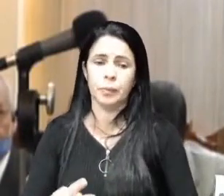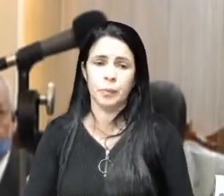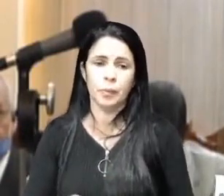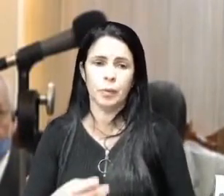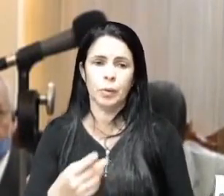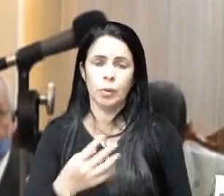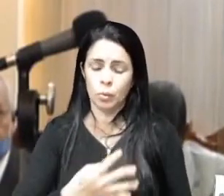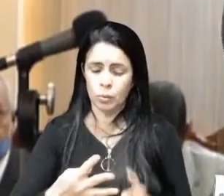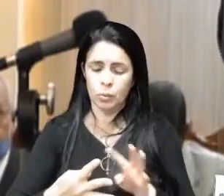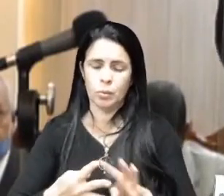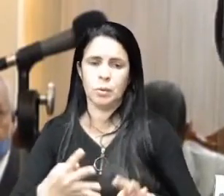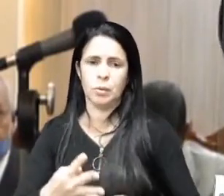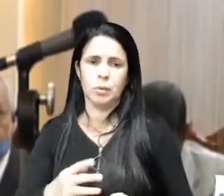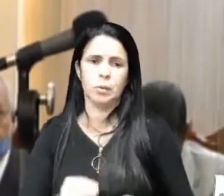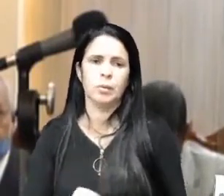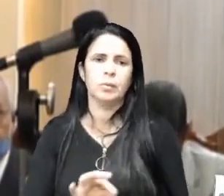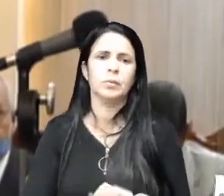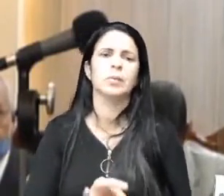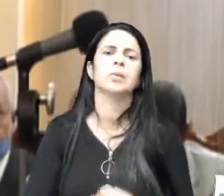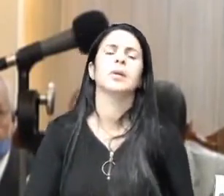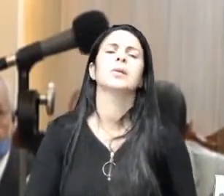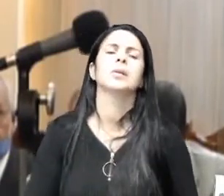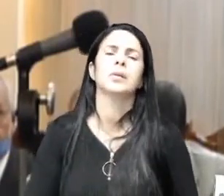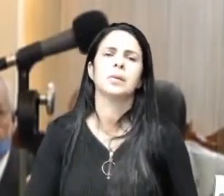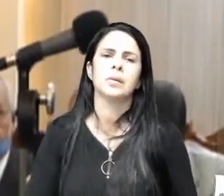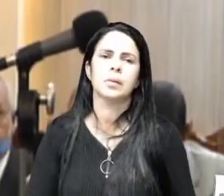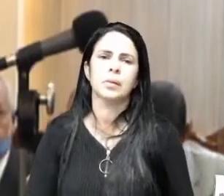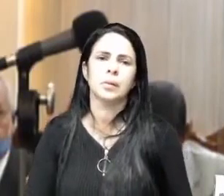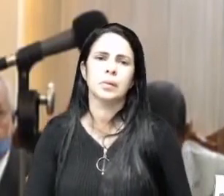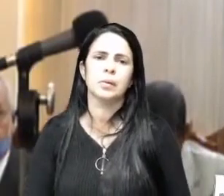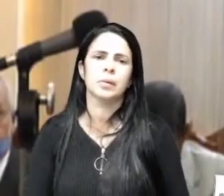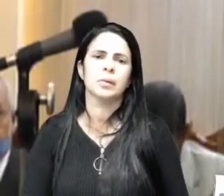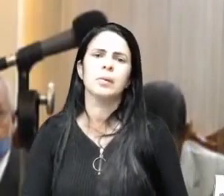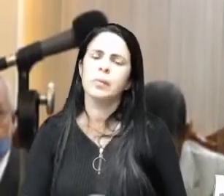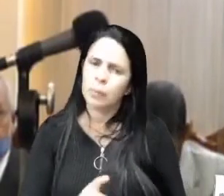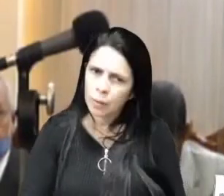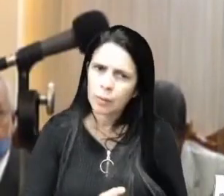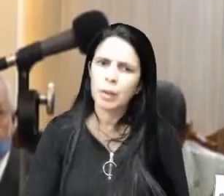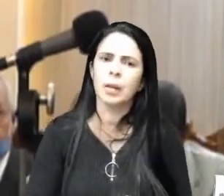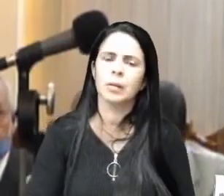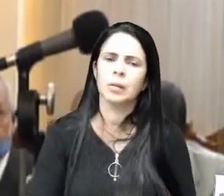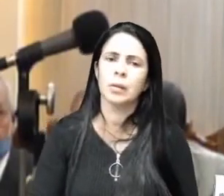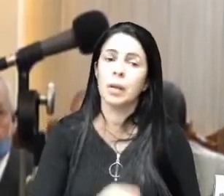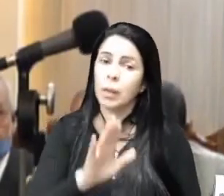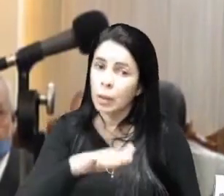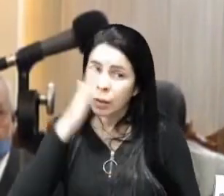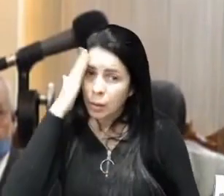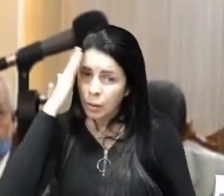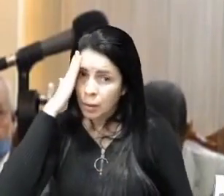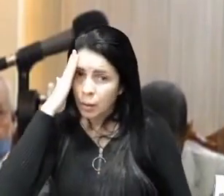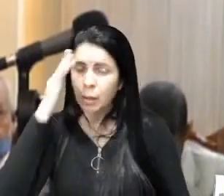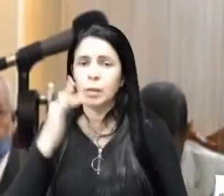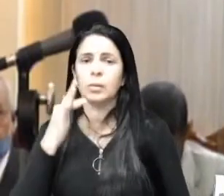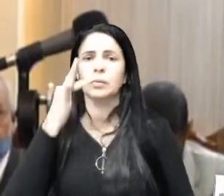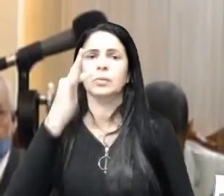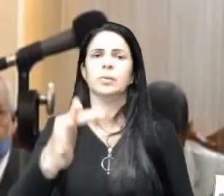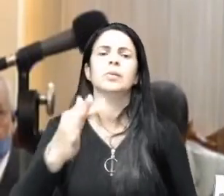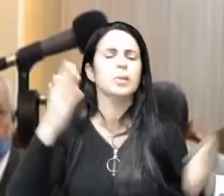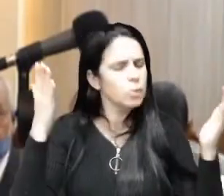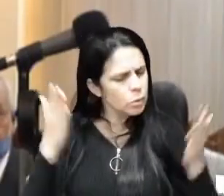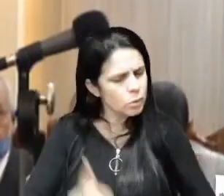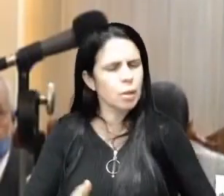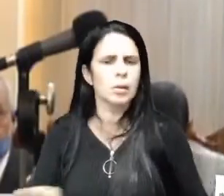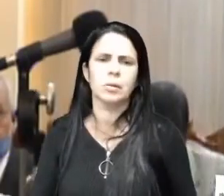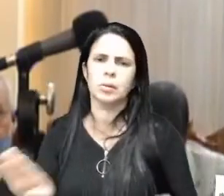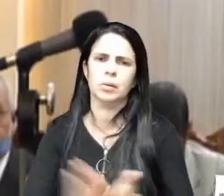é: entendam que o futuro já chegou. O futuro